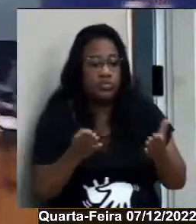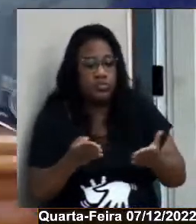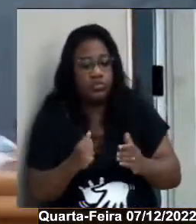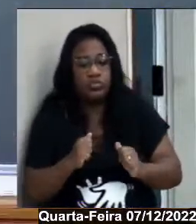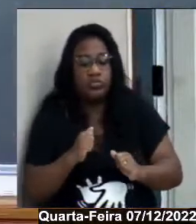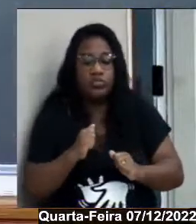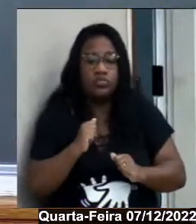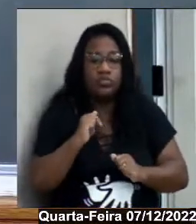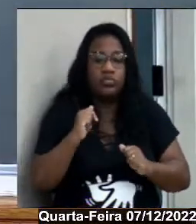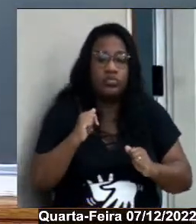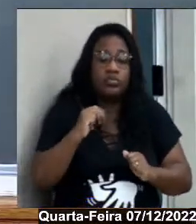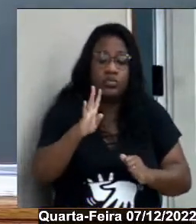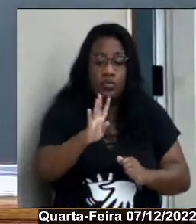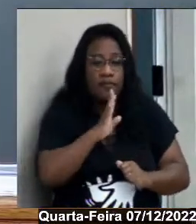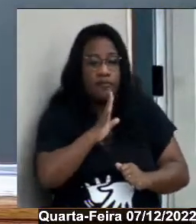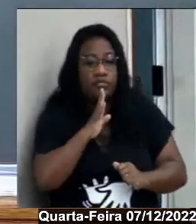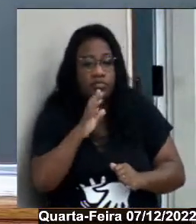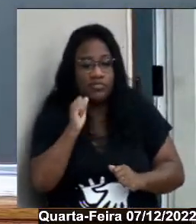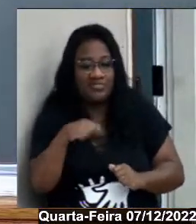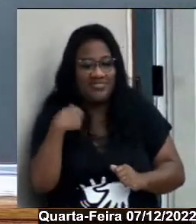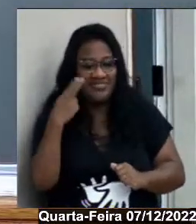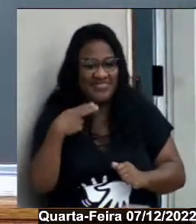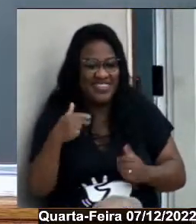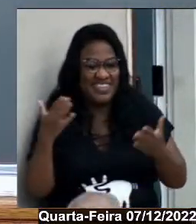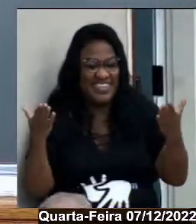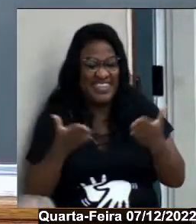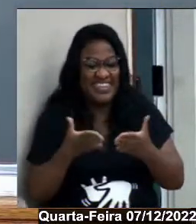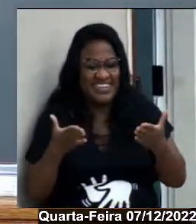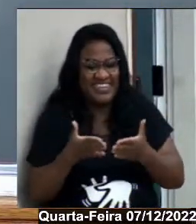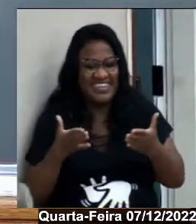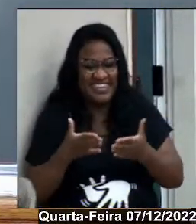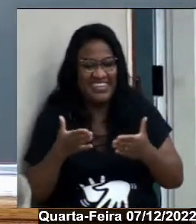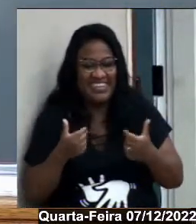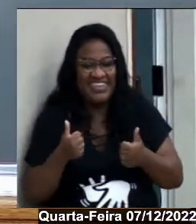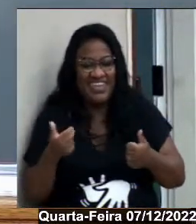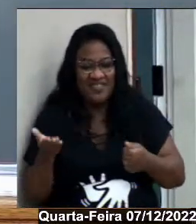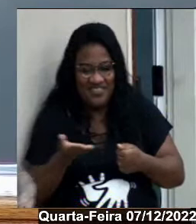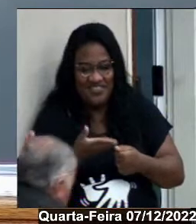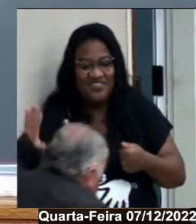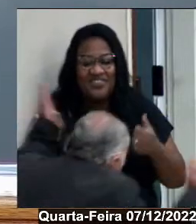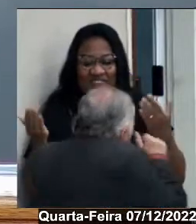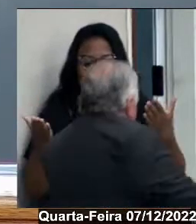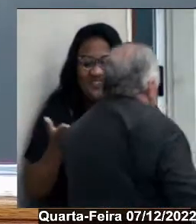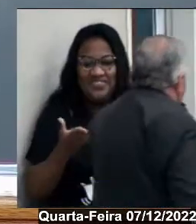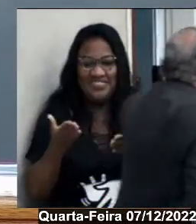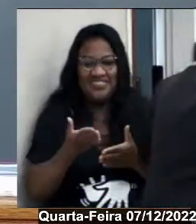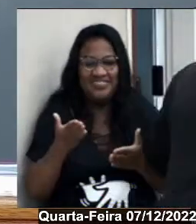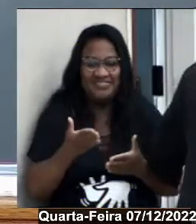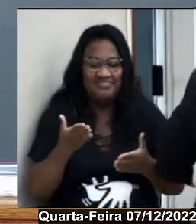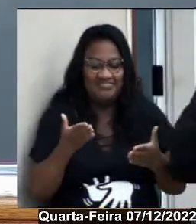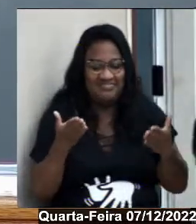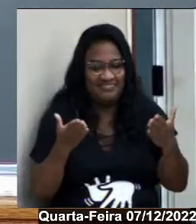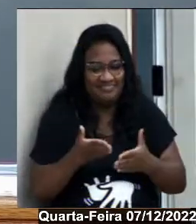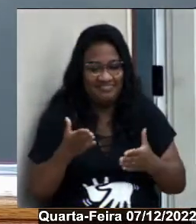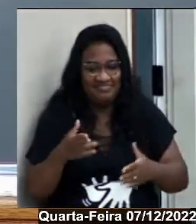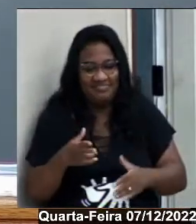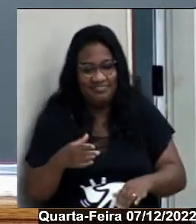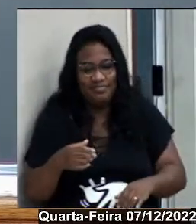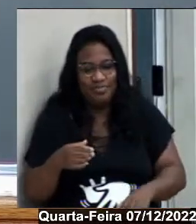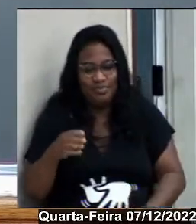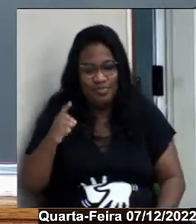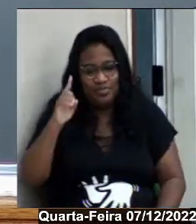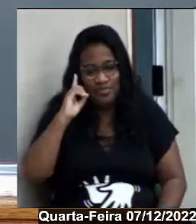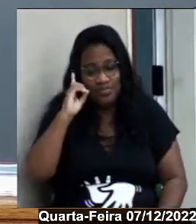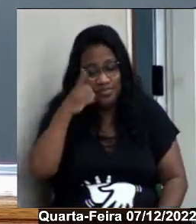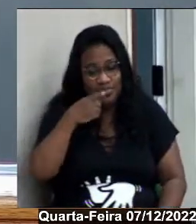de Oliveira é a antiga moradora da cidade, conhecida por seu trabalho no bairro Jardim Pinheirinho. Considerando que homenagem como essa é